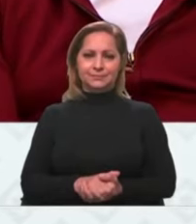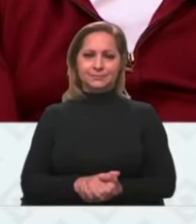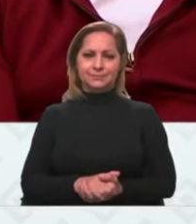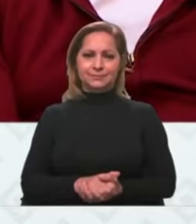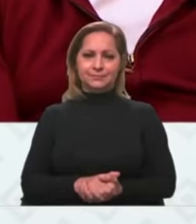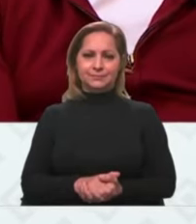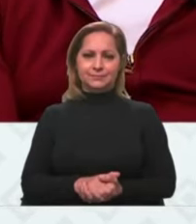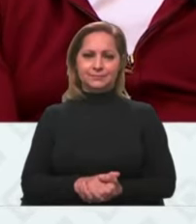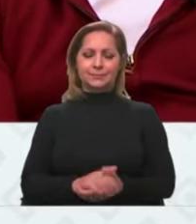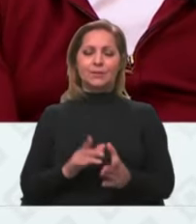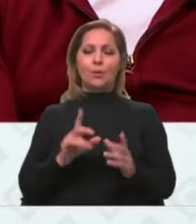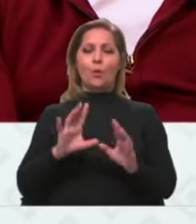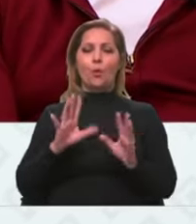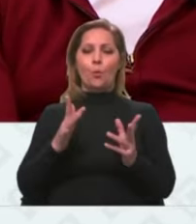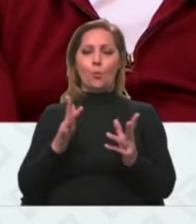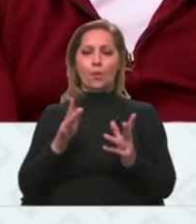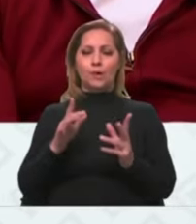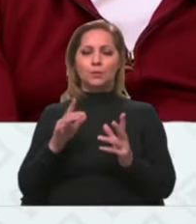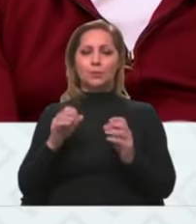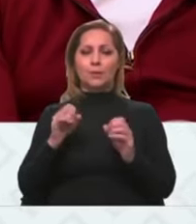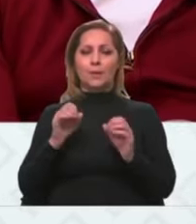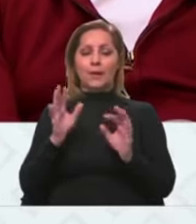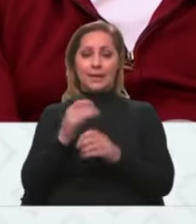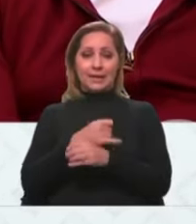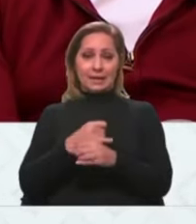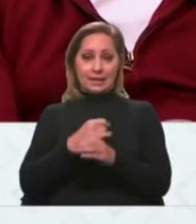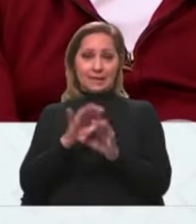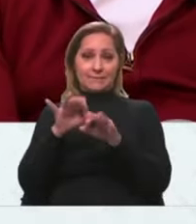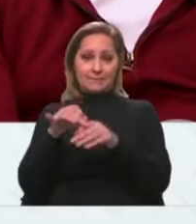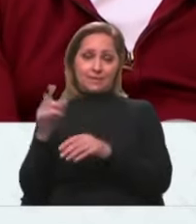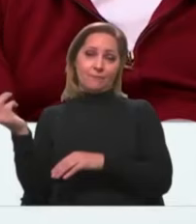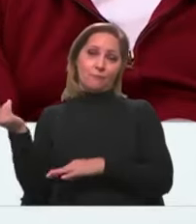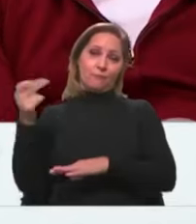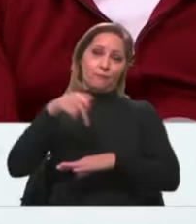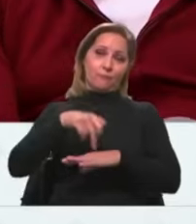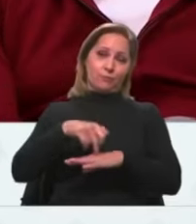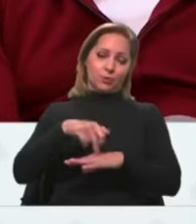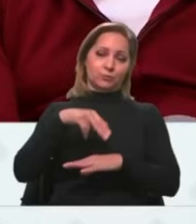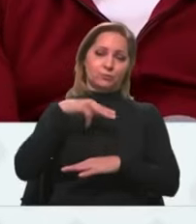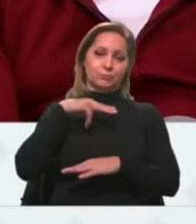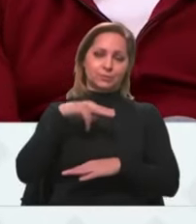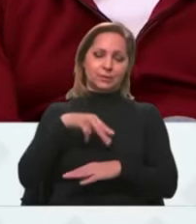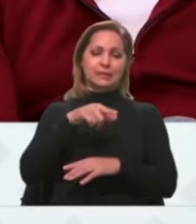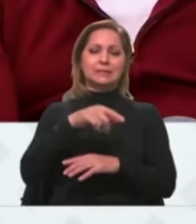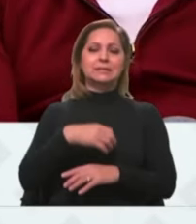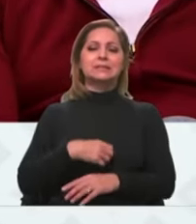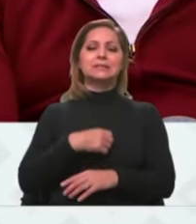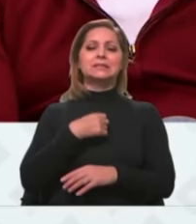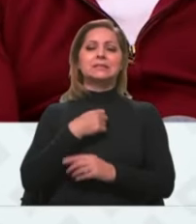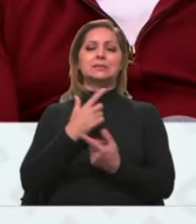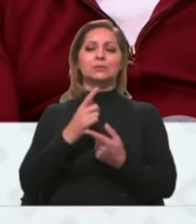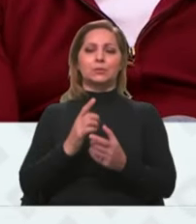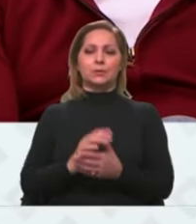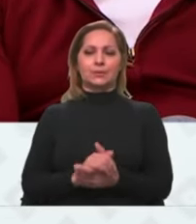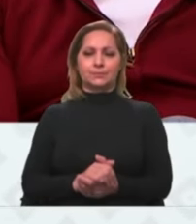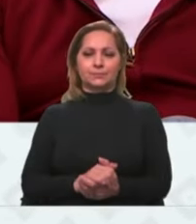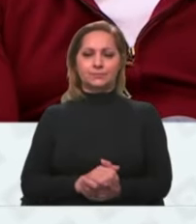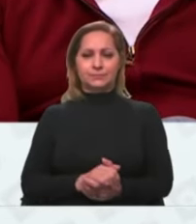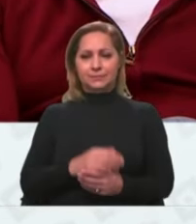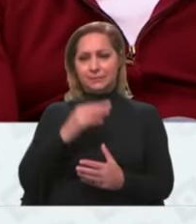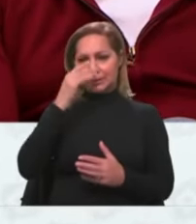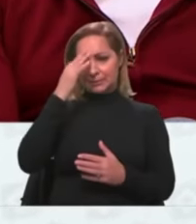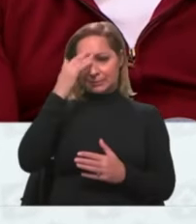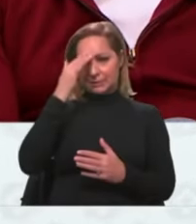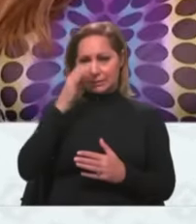E quando voltaram do paraíso, quando regressaram às vossas vidas, o que é que sentiram? Não senti... Imagino que o Carlos tenha sentido,